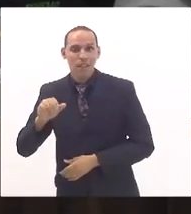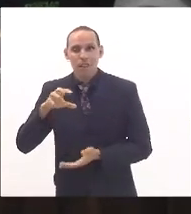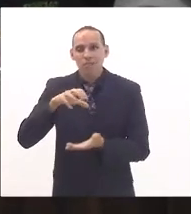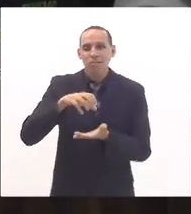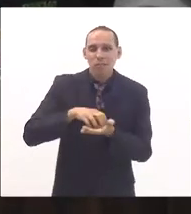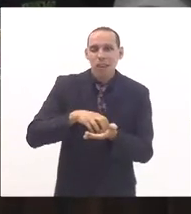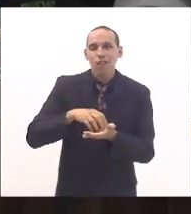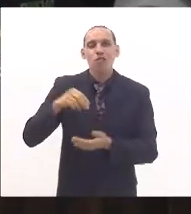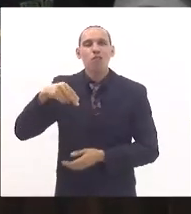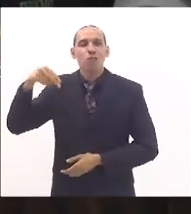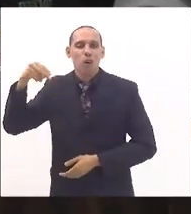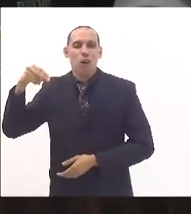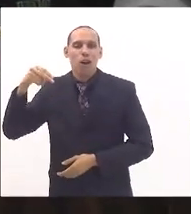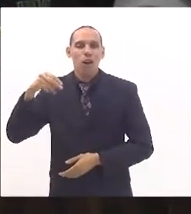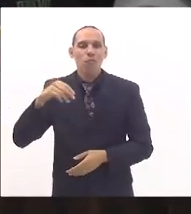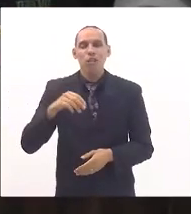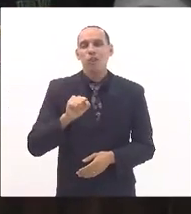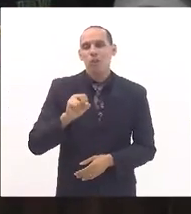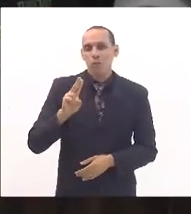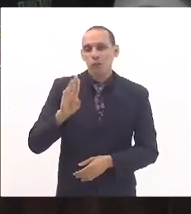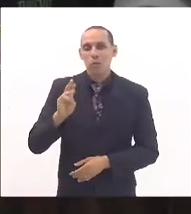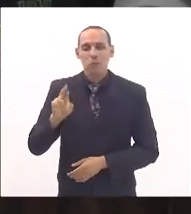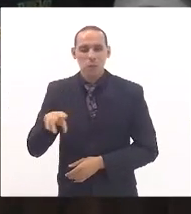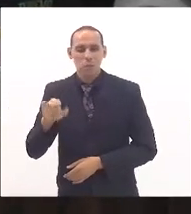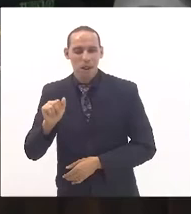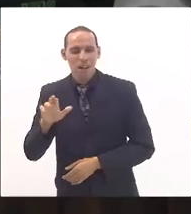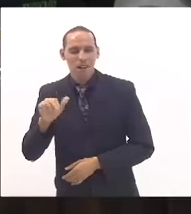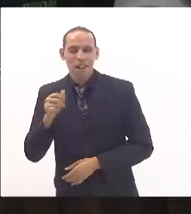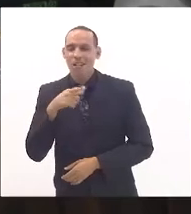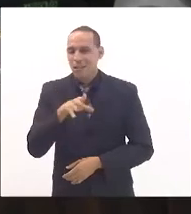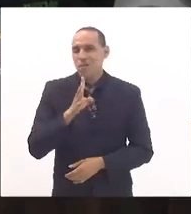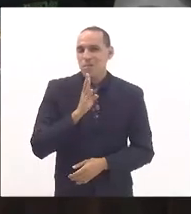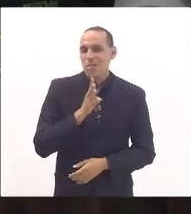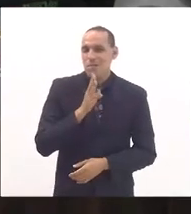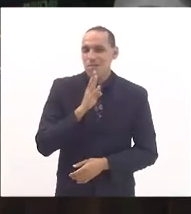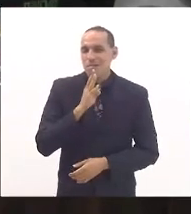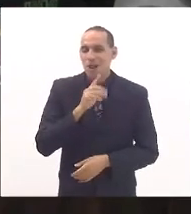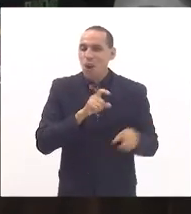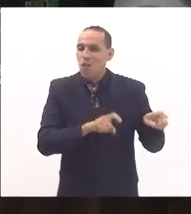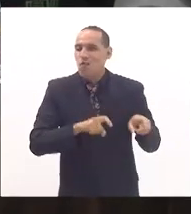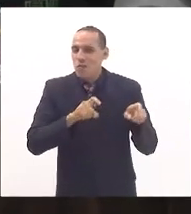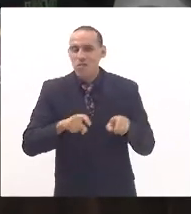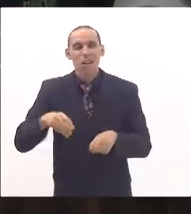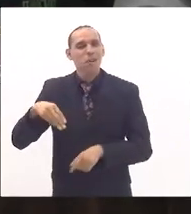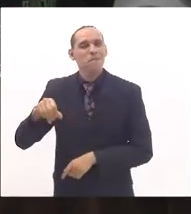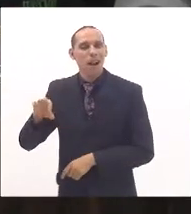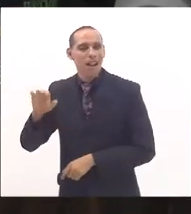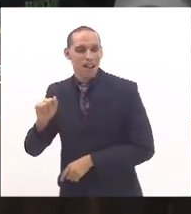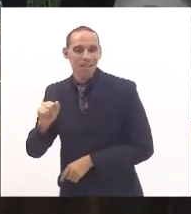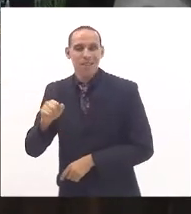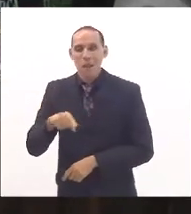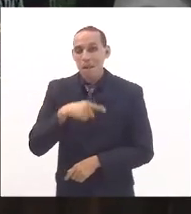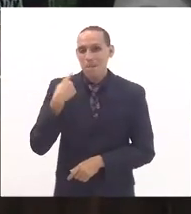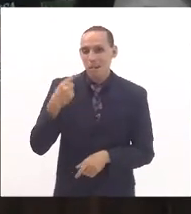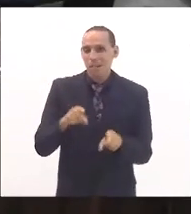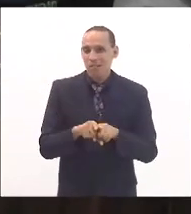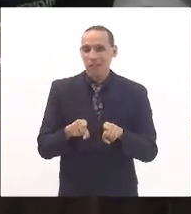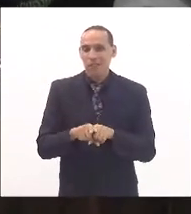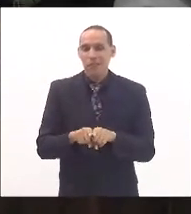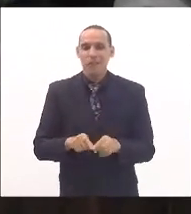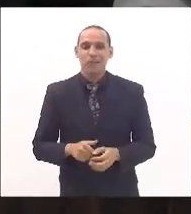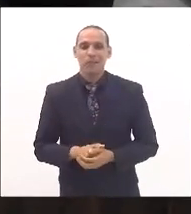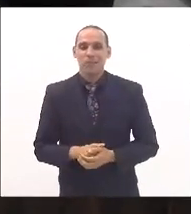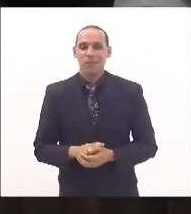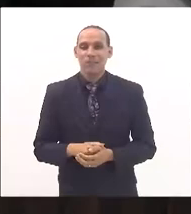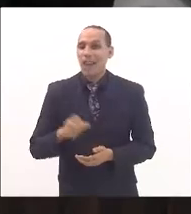suburbana. Correnteza é muito forte, você conhece. Zona rural, zona da mata, da morte. Que